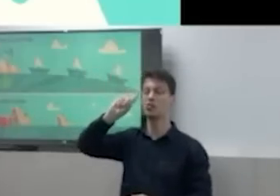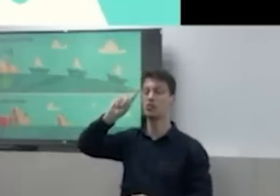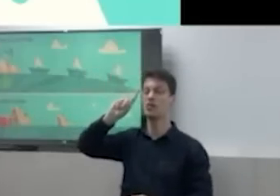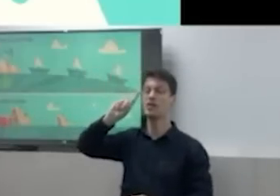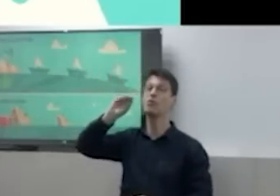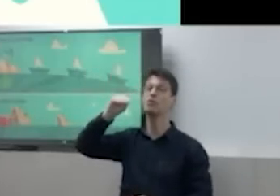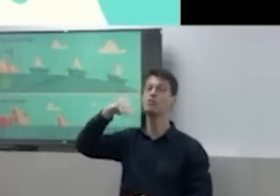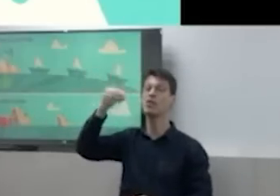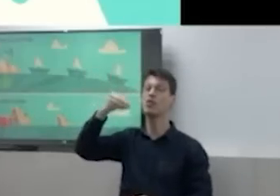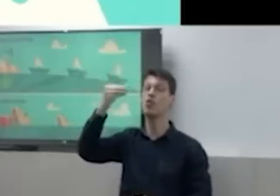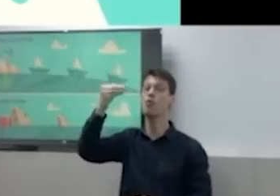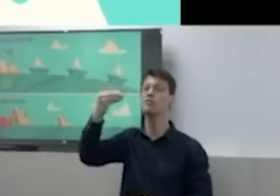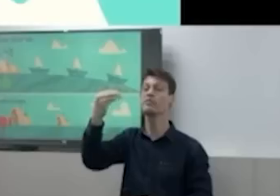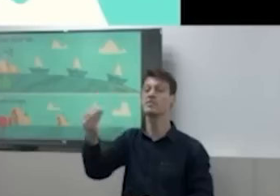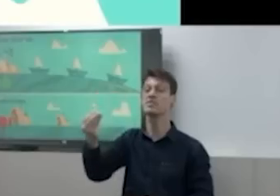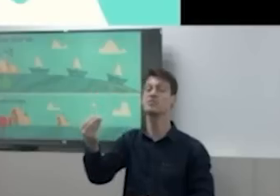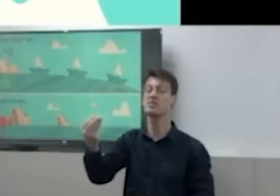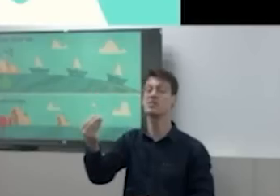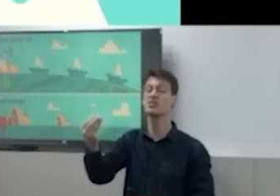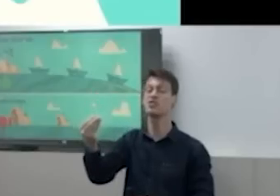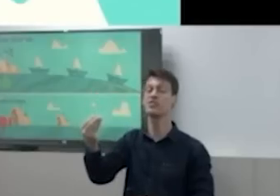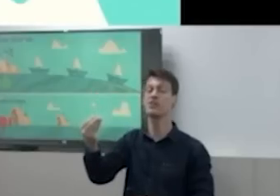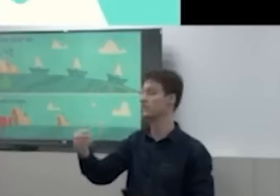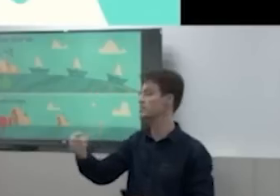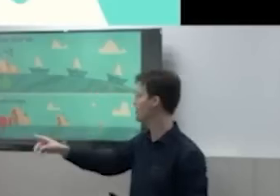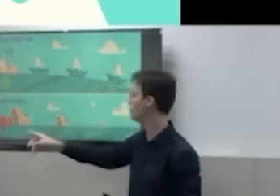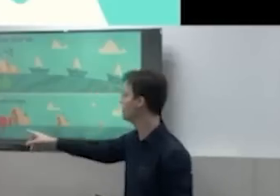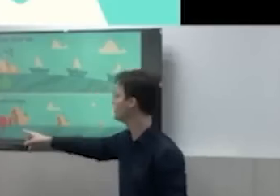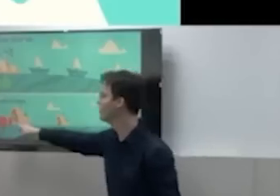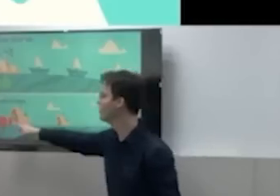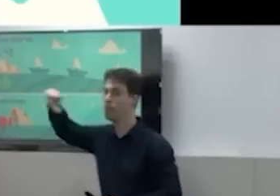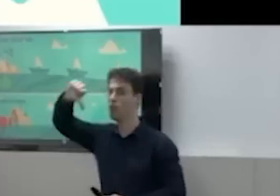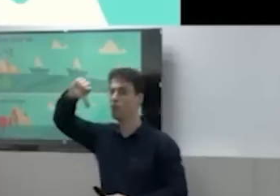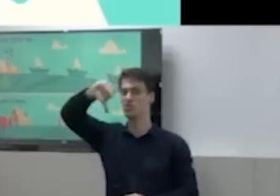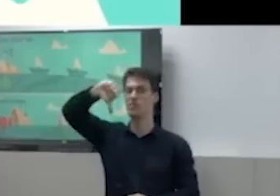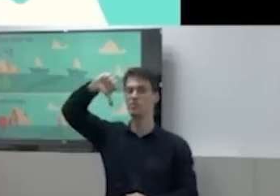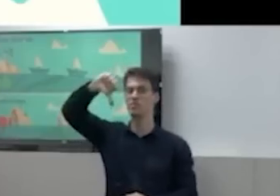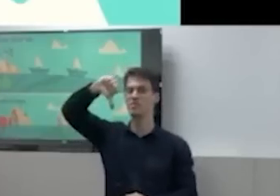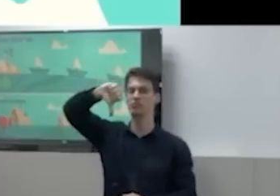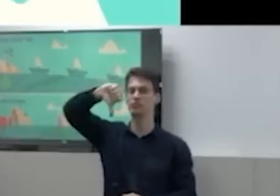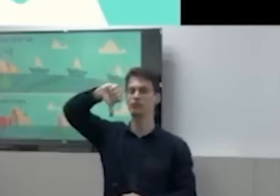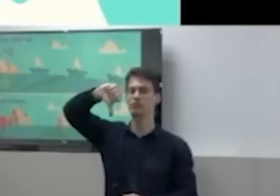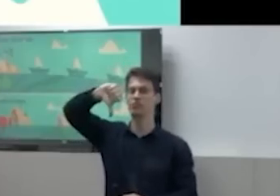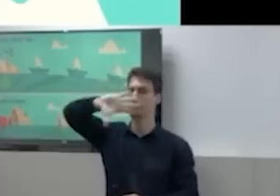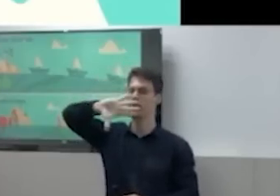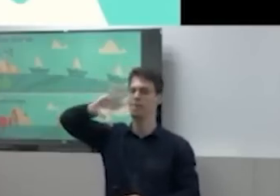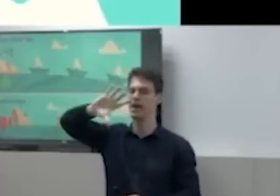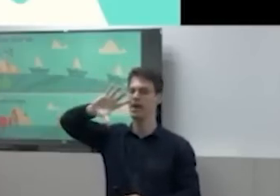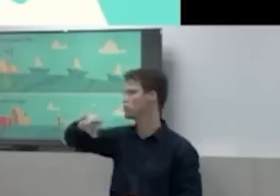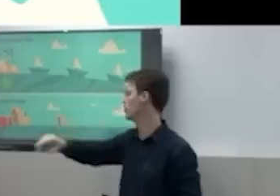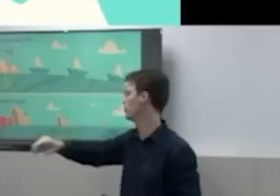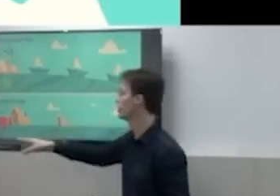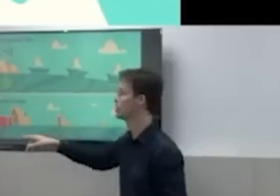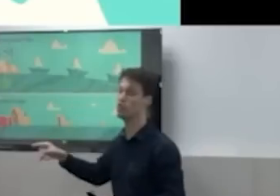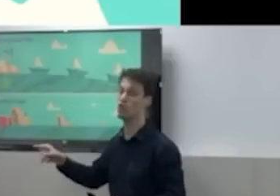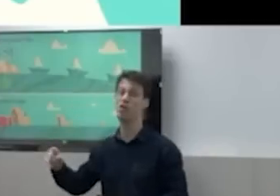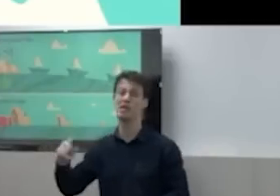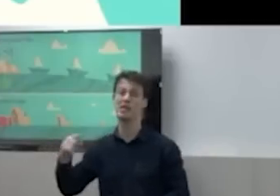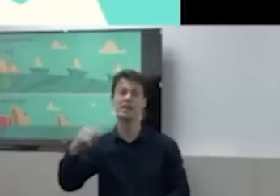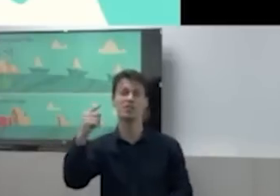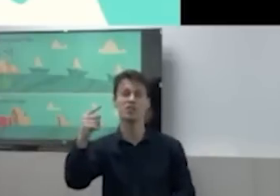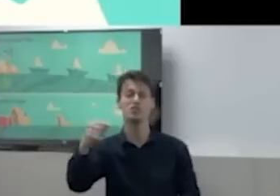está errado? Não tem comprovação científica para essa teoria. Por isso a mãozinha para